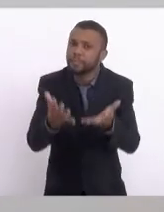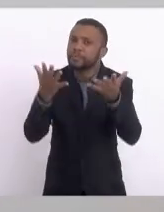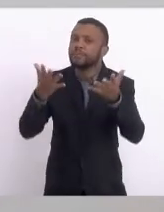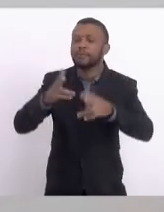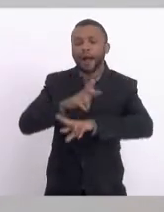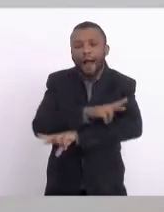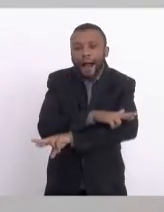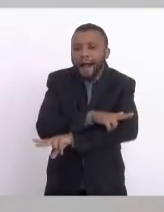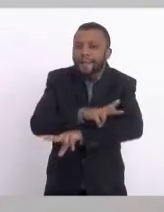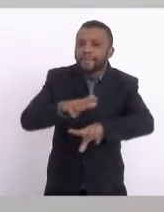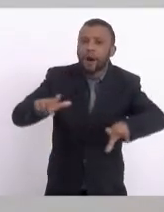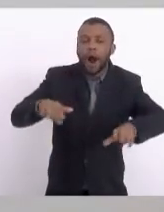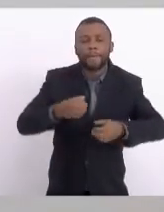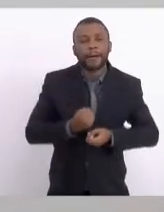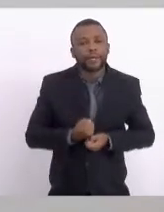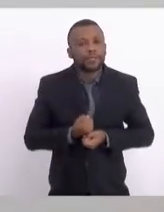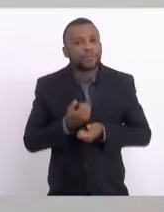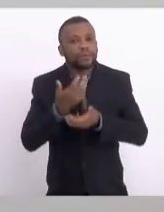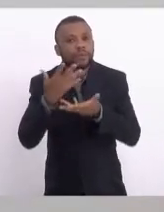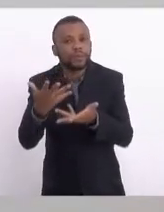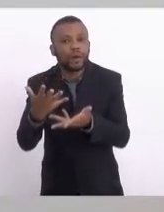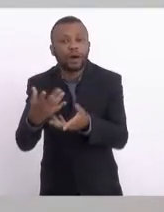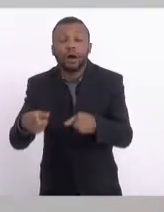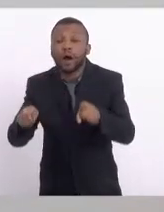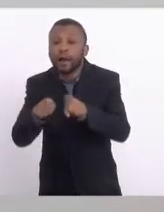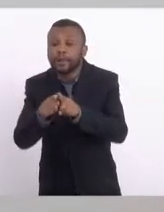de expressão e os lugares